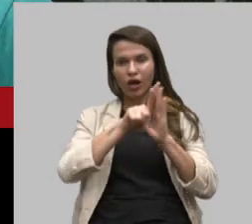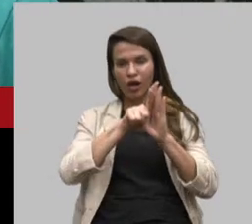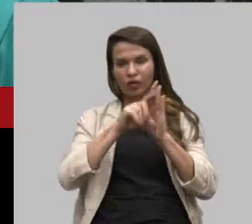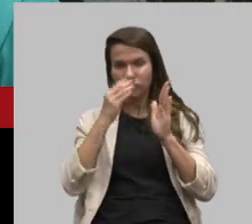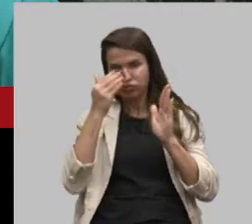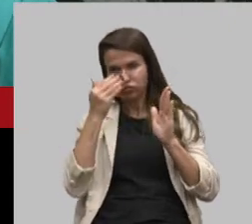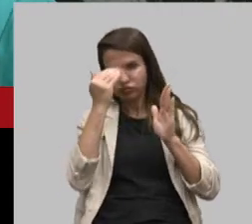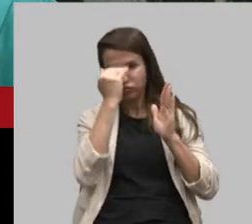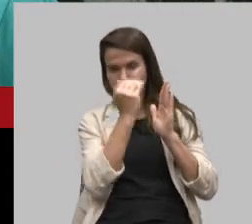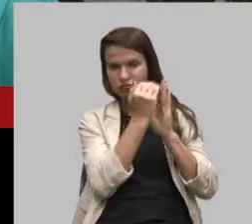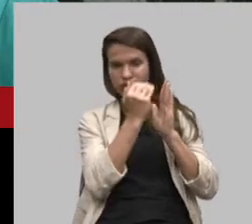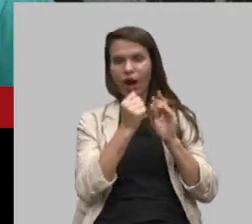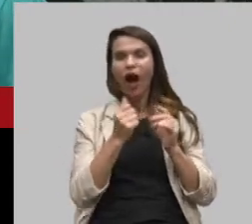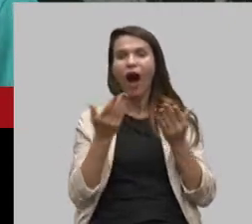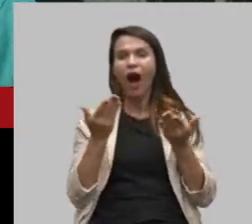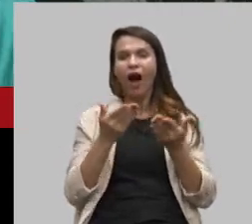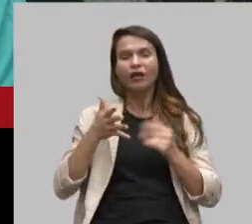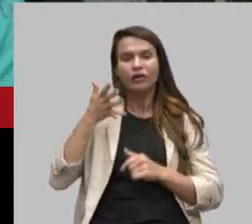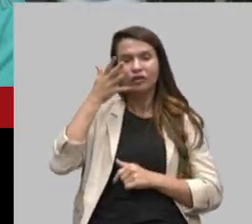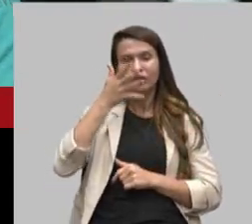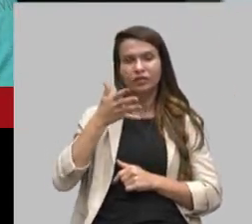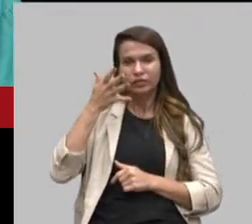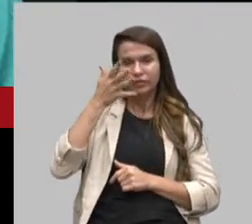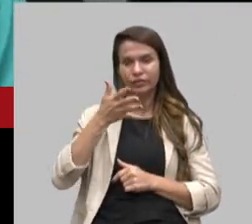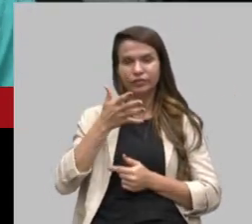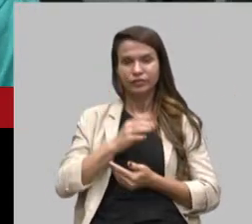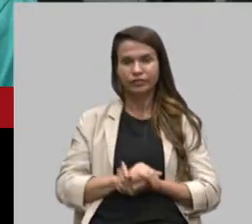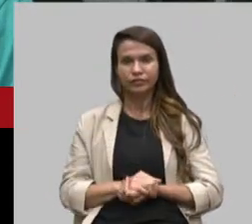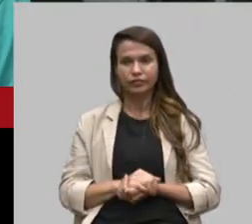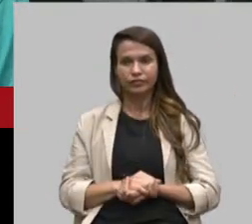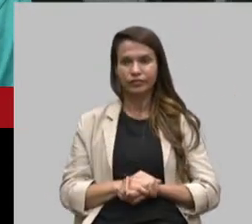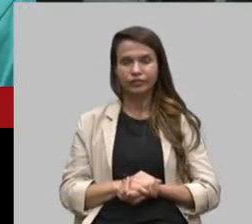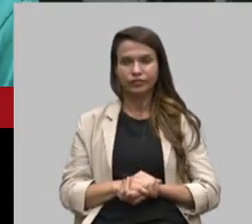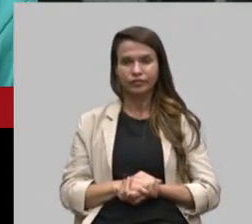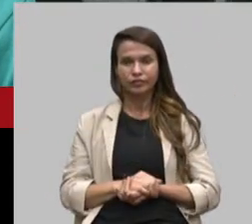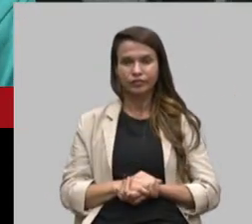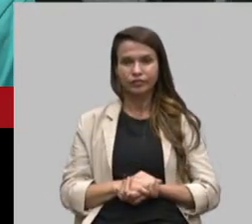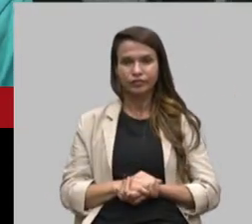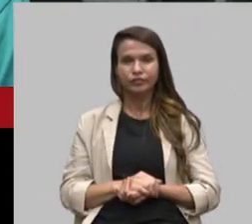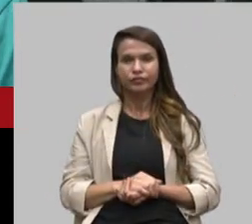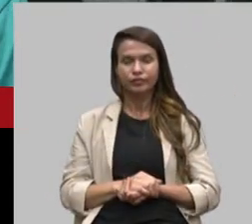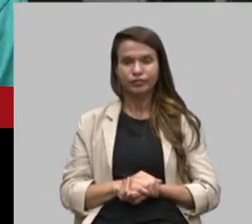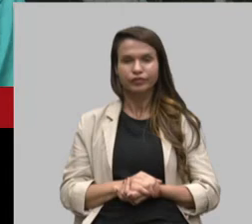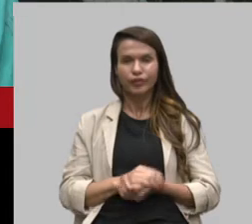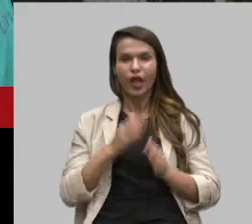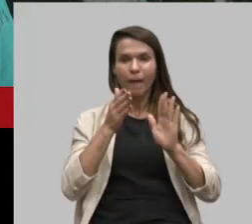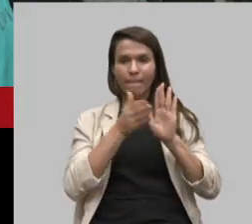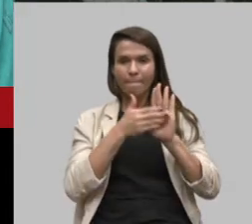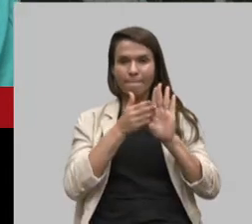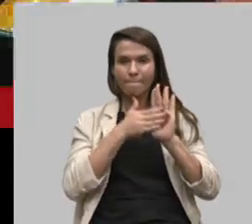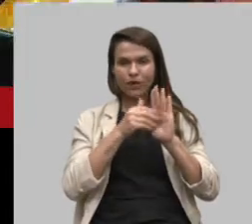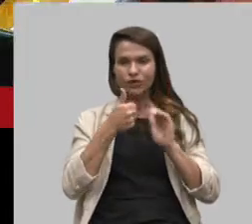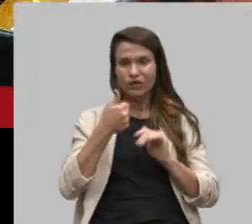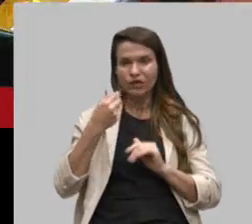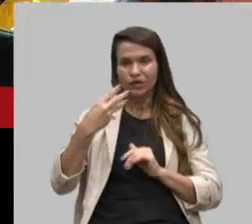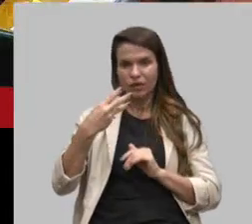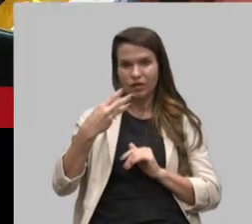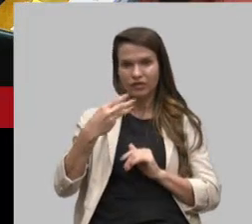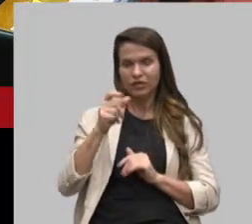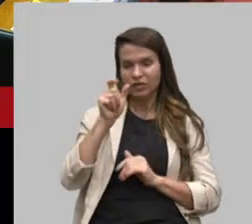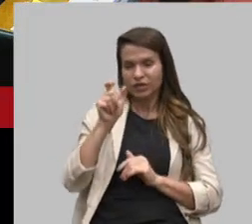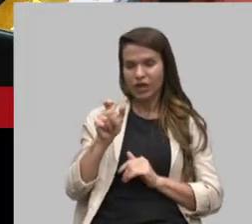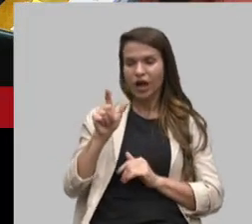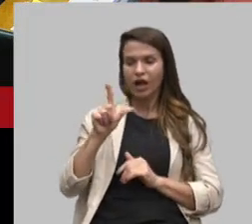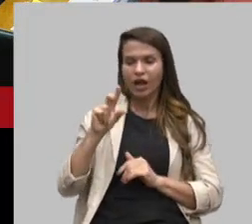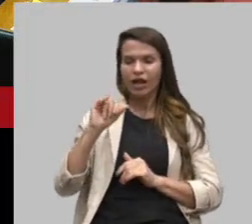Agora sim com a palavra a a oradora da proposta 13 Lívia Maria Fernandes